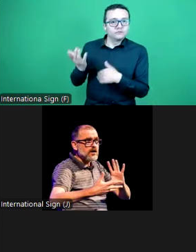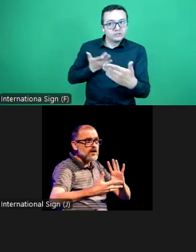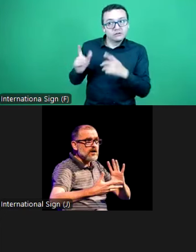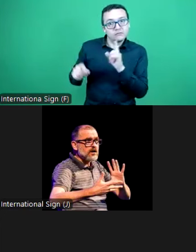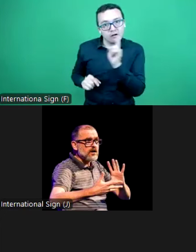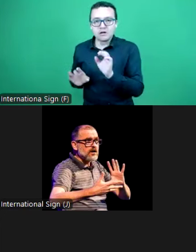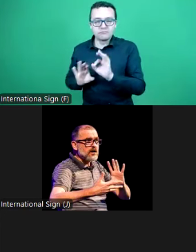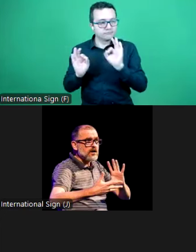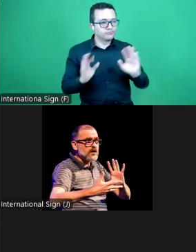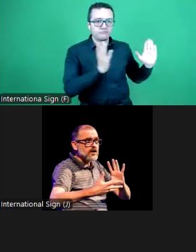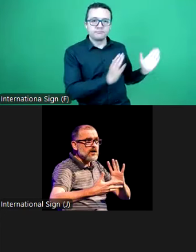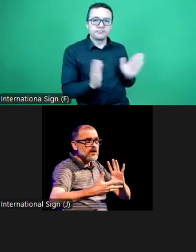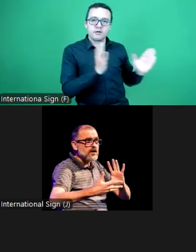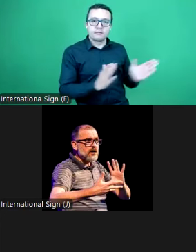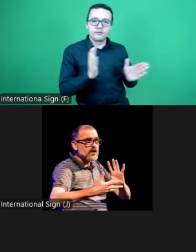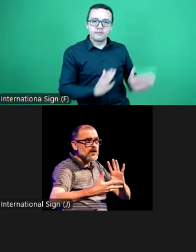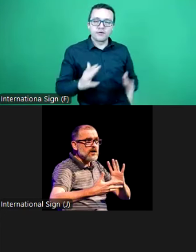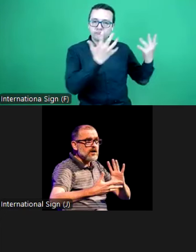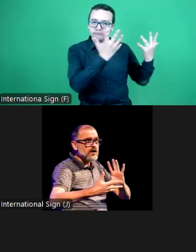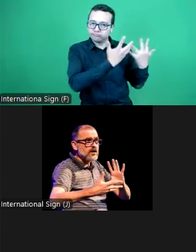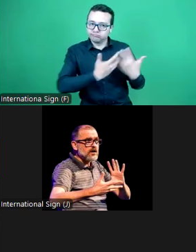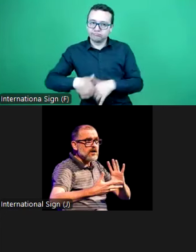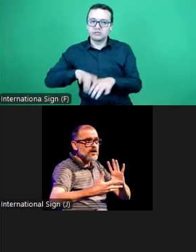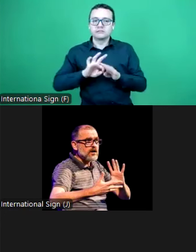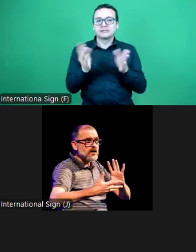e no seu monitoramento de resultados.